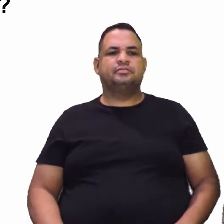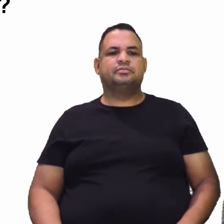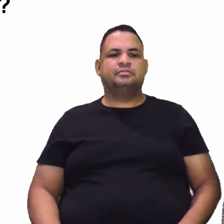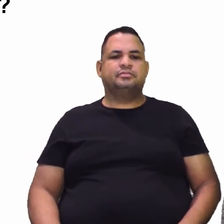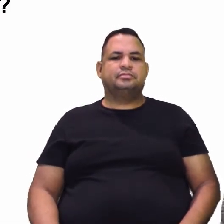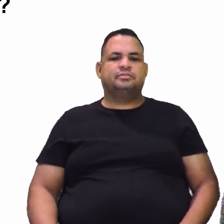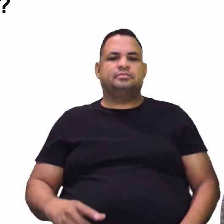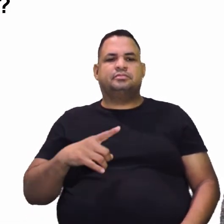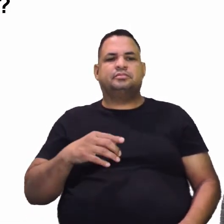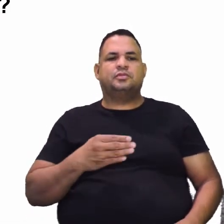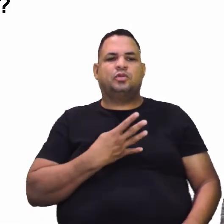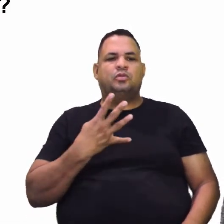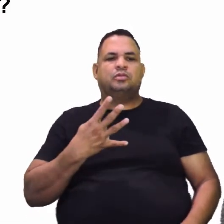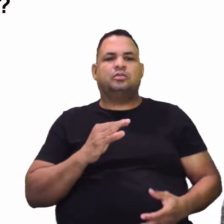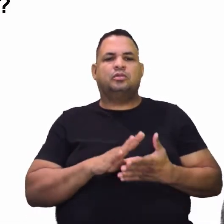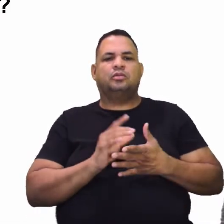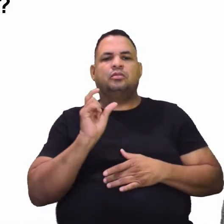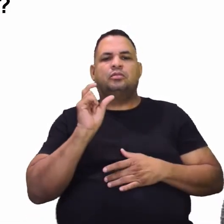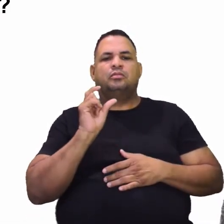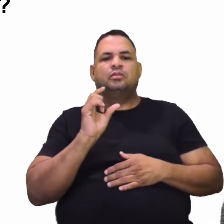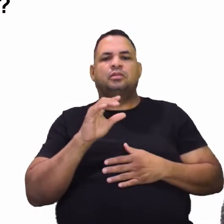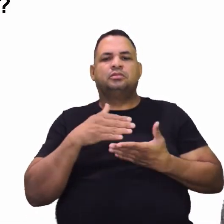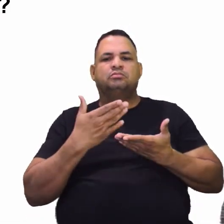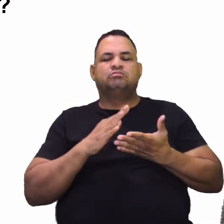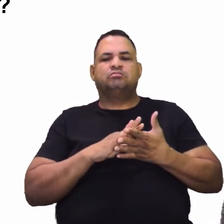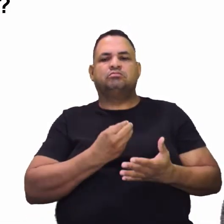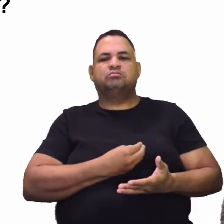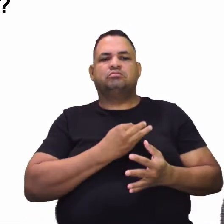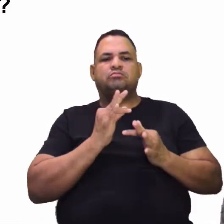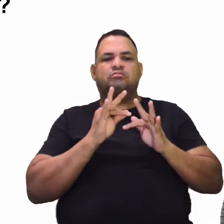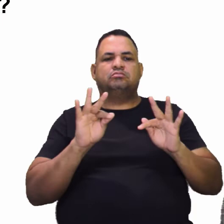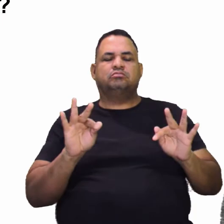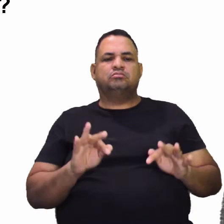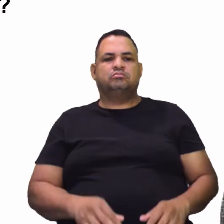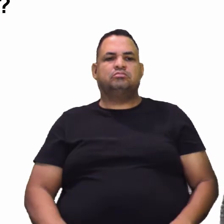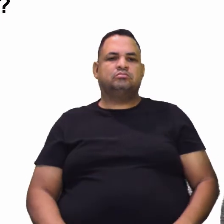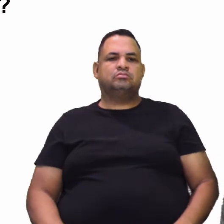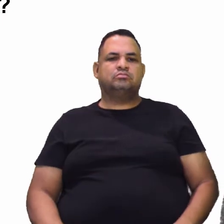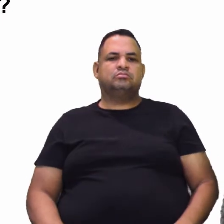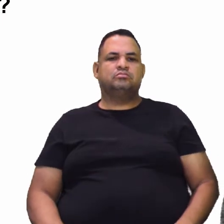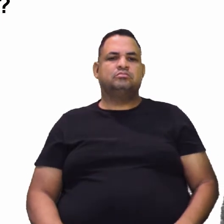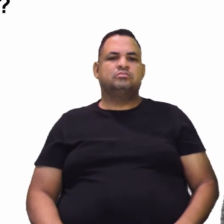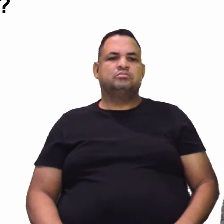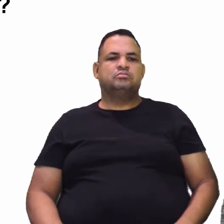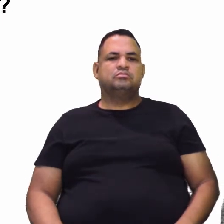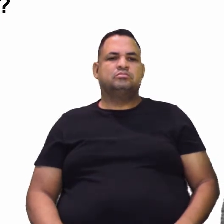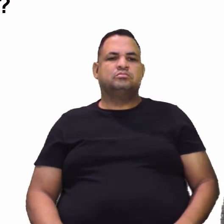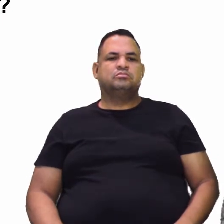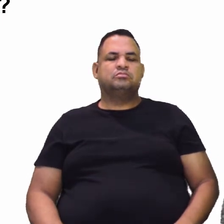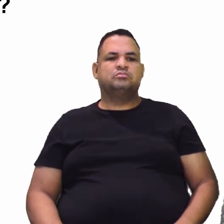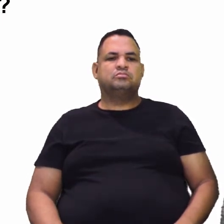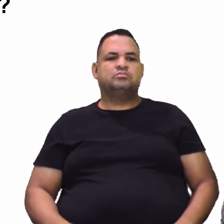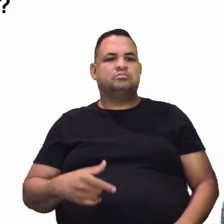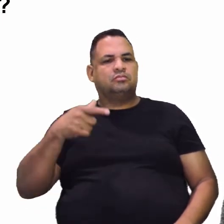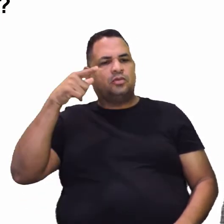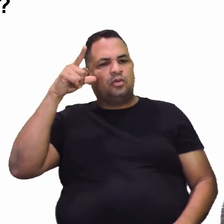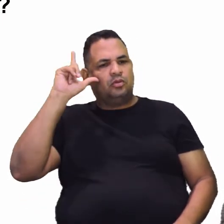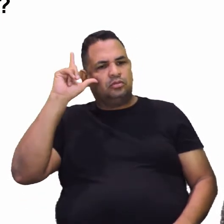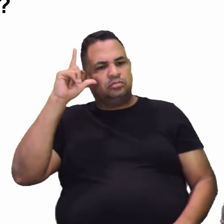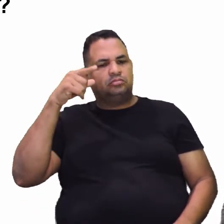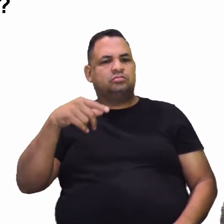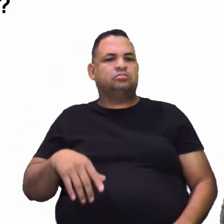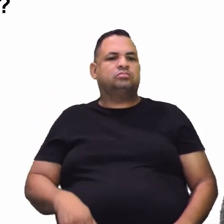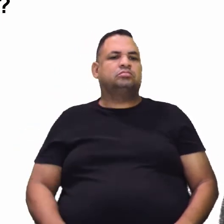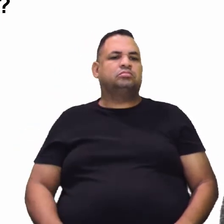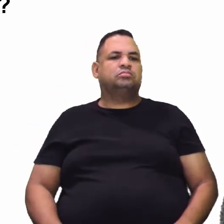temos bastante. 4. Qual é uma palavra sinal para o presente simples? Temos aí yesterday, ontem, last